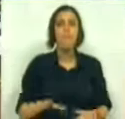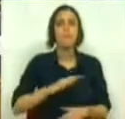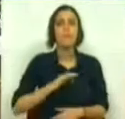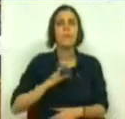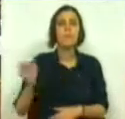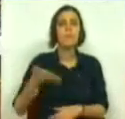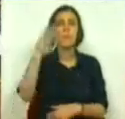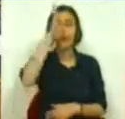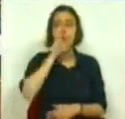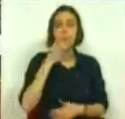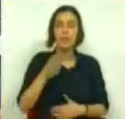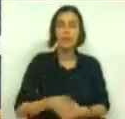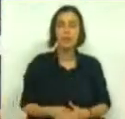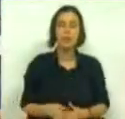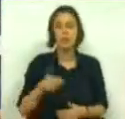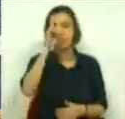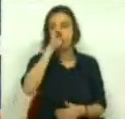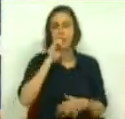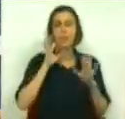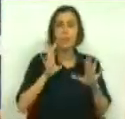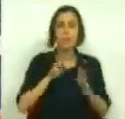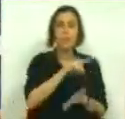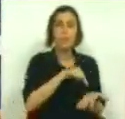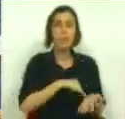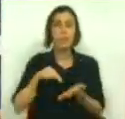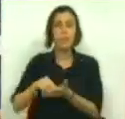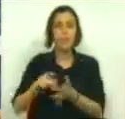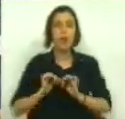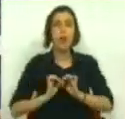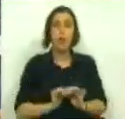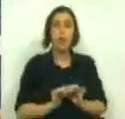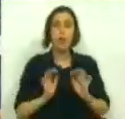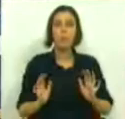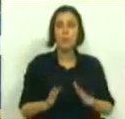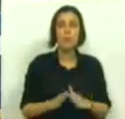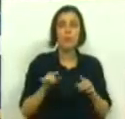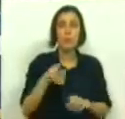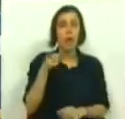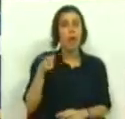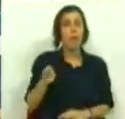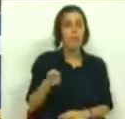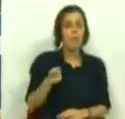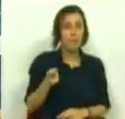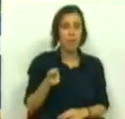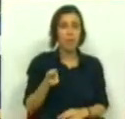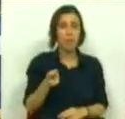Senhor Primeiro-Ministro, lembrar as posições da oposição nestes 9